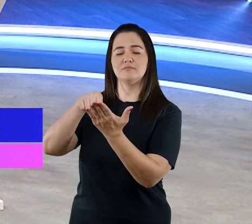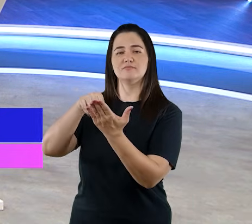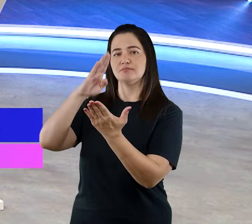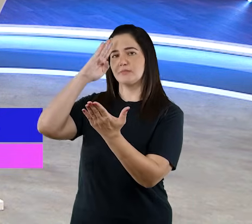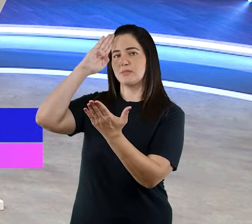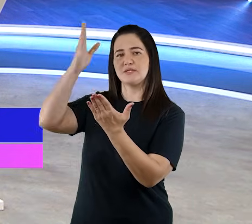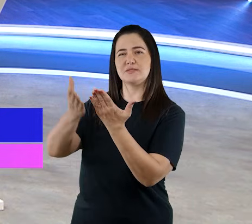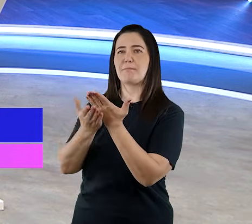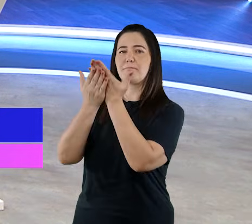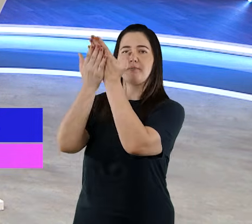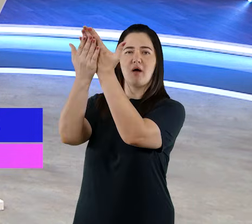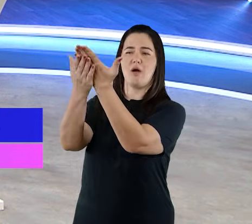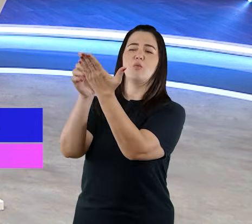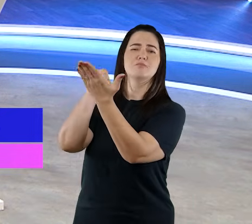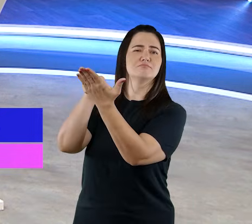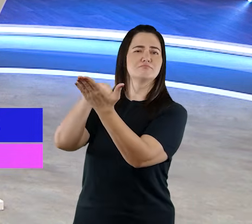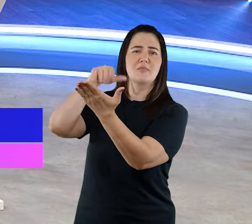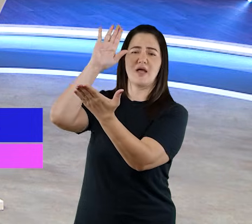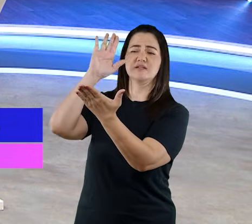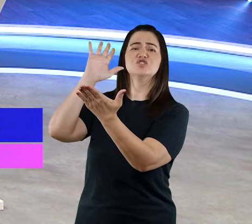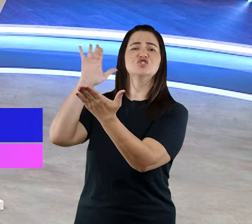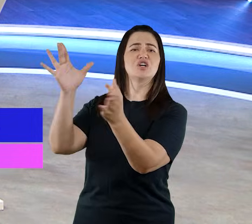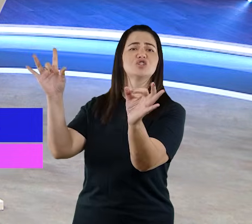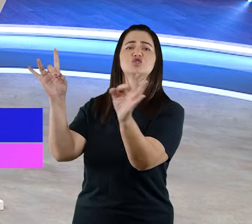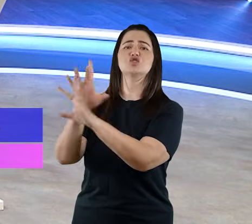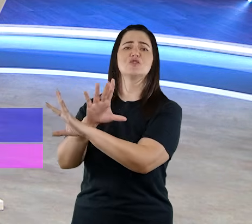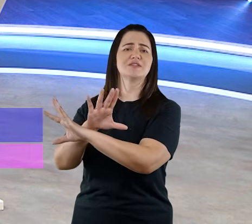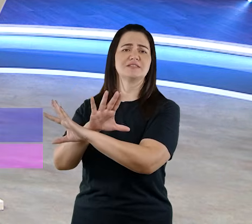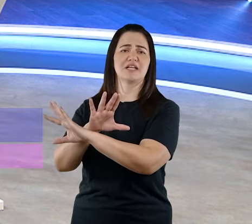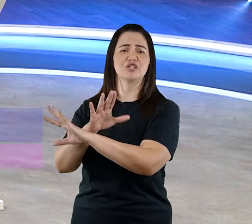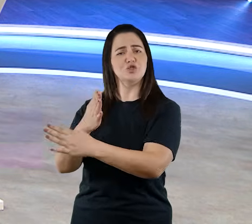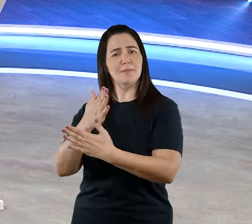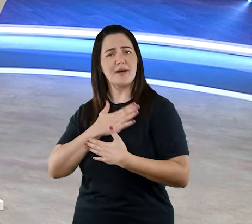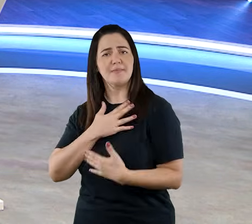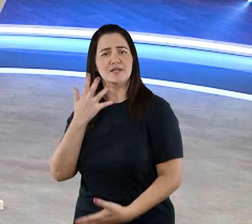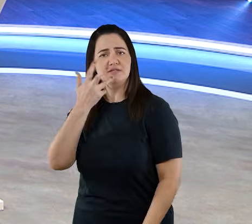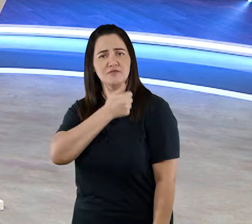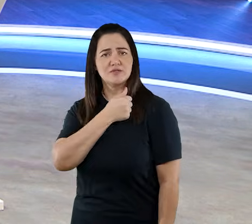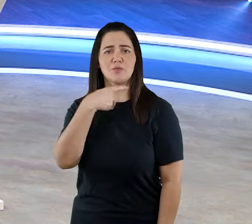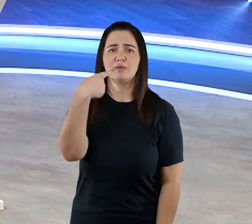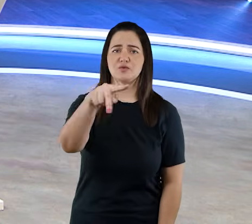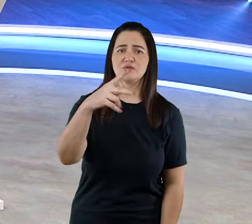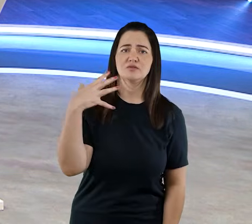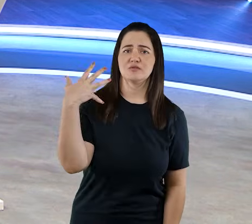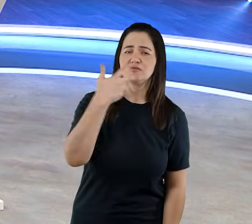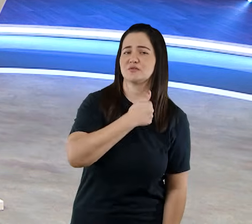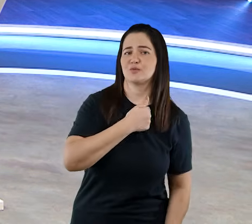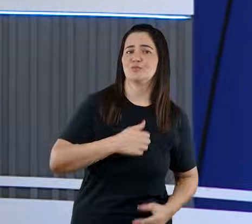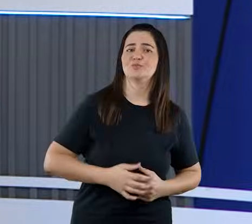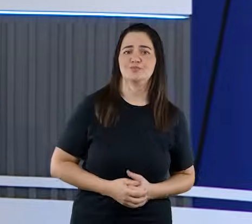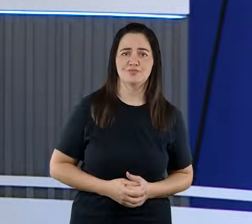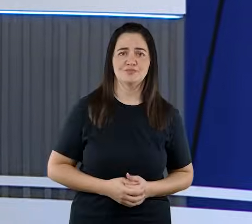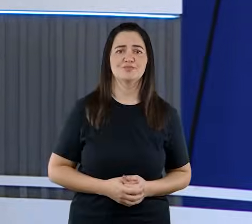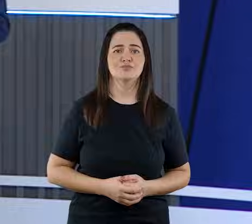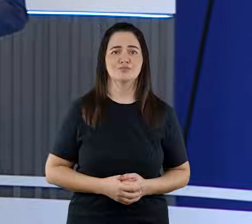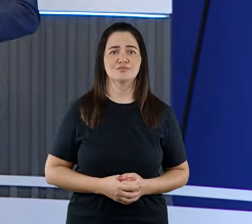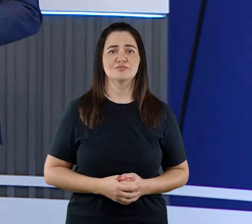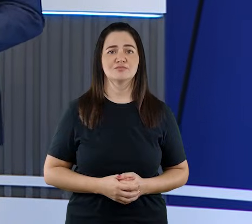a palavra de Deus, a revelação do Senhor é suficiente para a minha salvação e para a sua salvação.